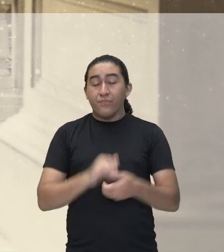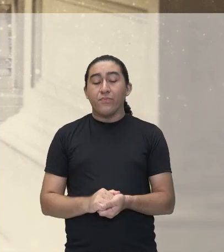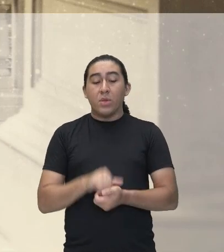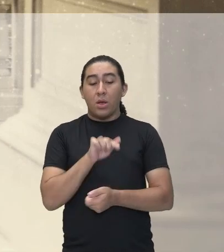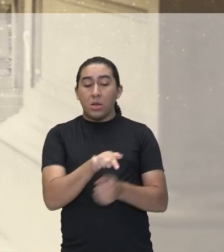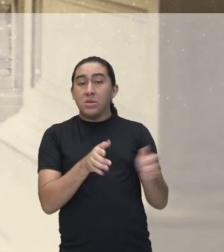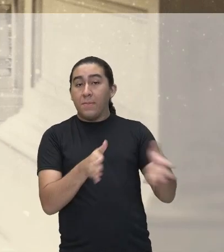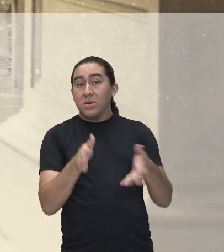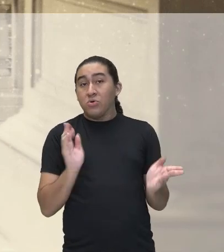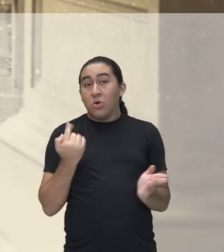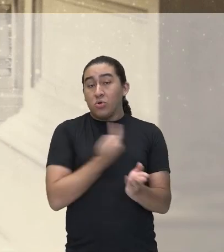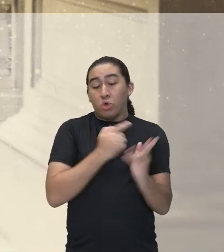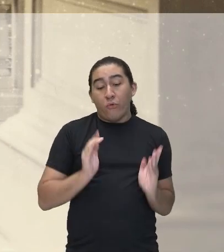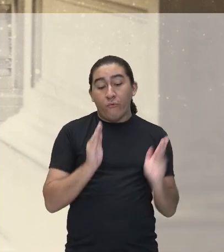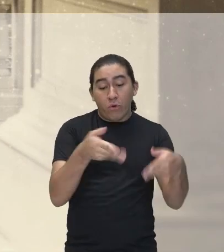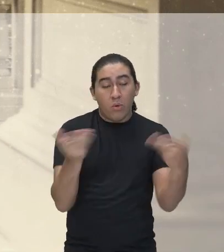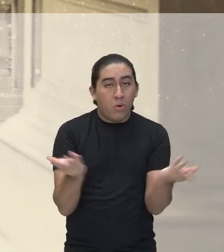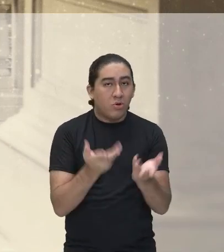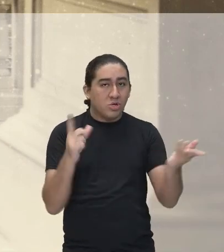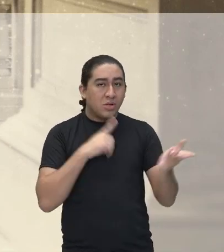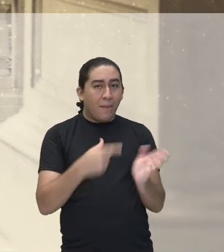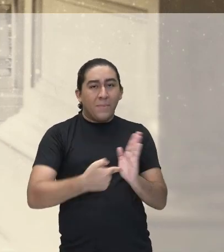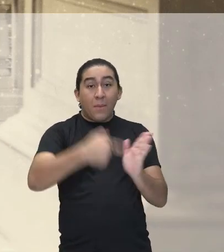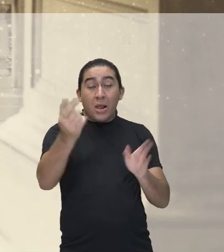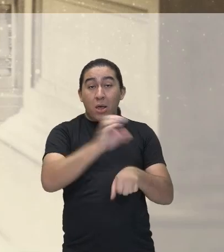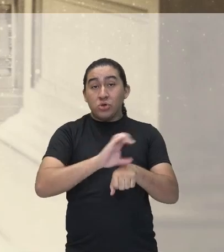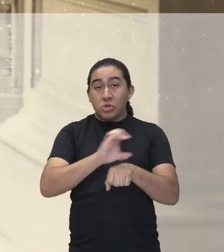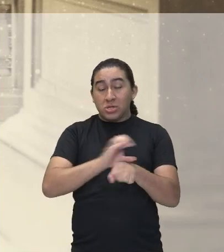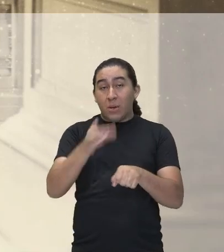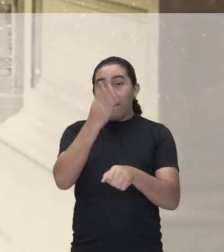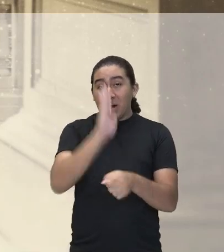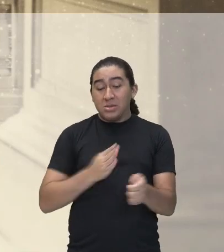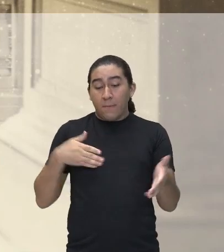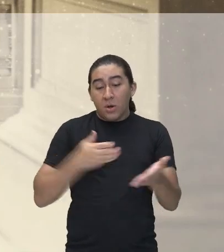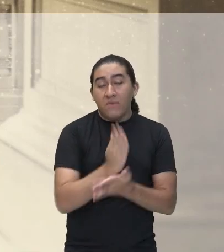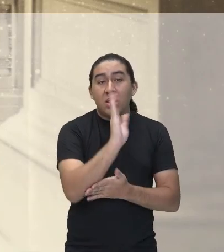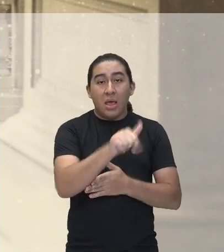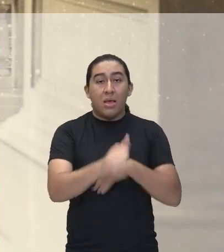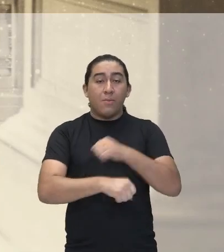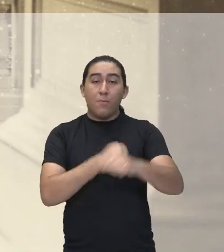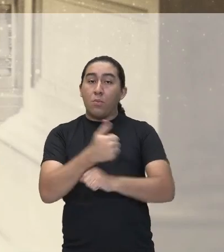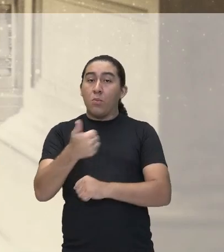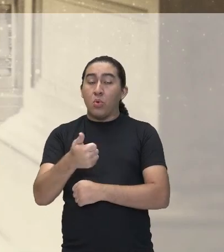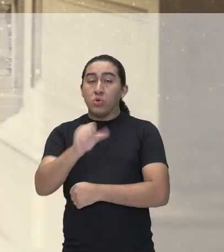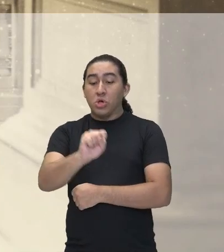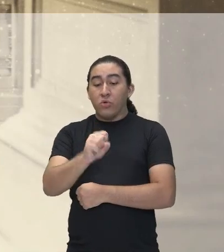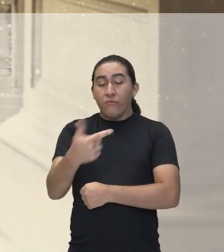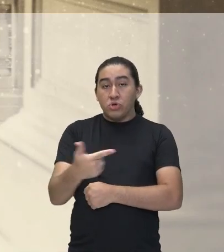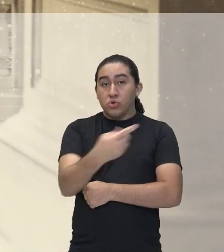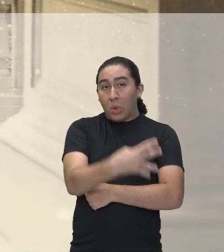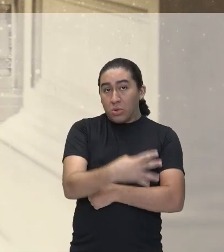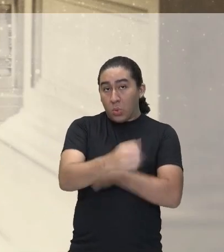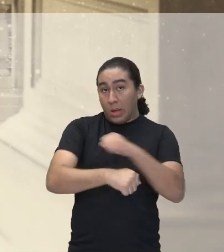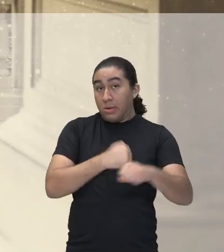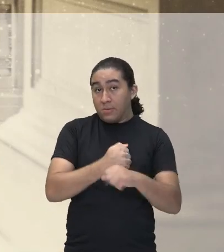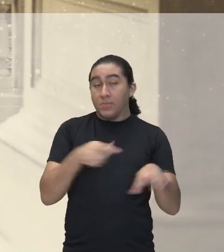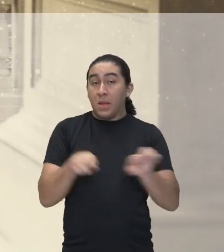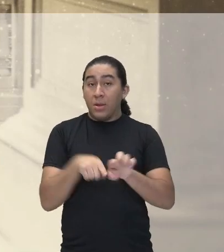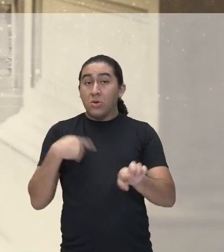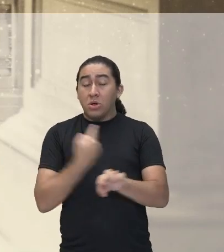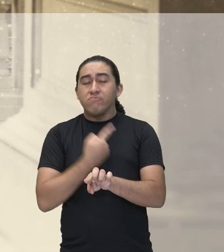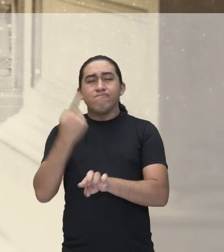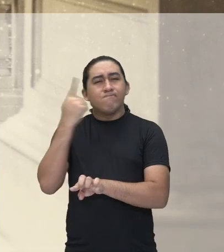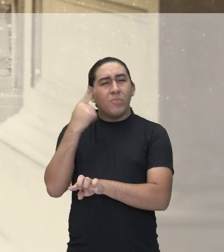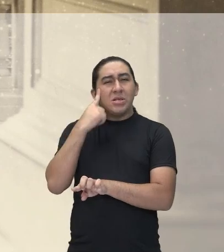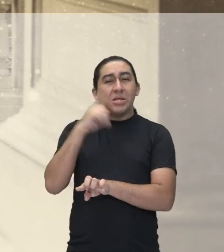deste período que nós vamos ver, então, a primeira Constituição do Brasil, que ela é de 1824, e nós vamos ver também que a